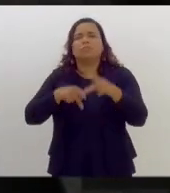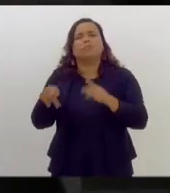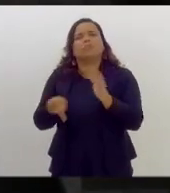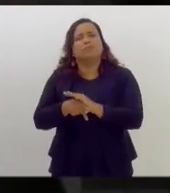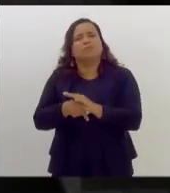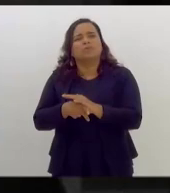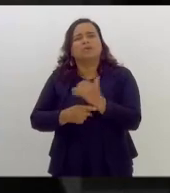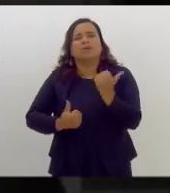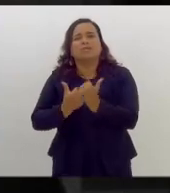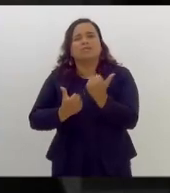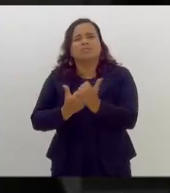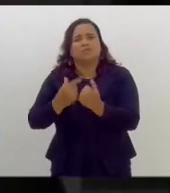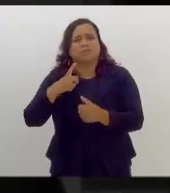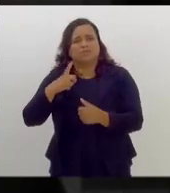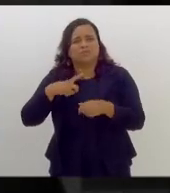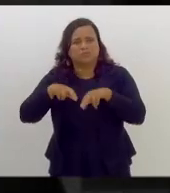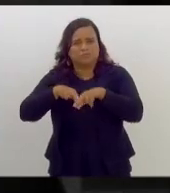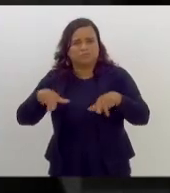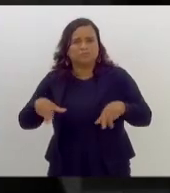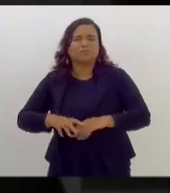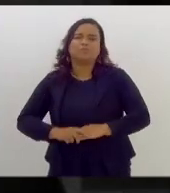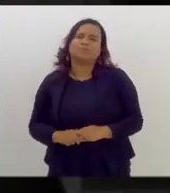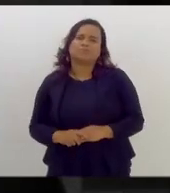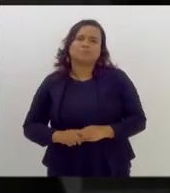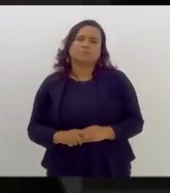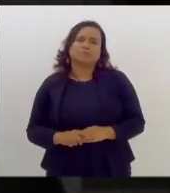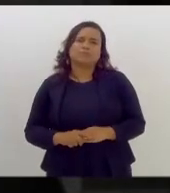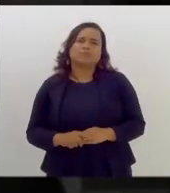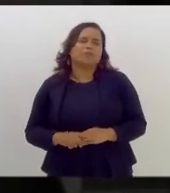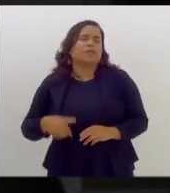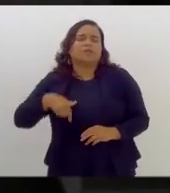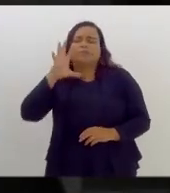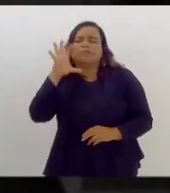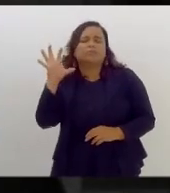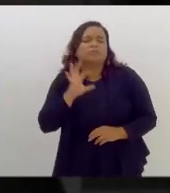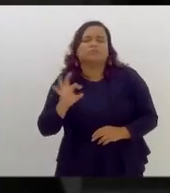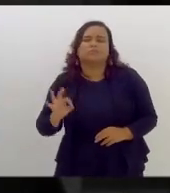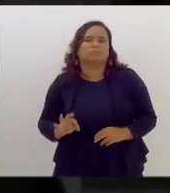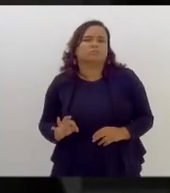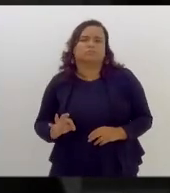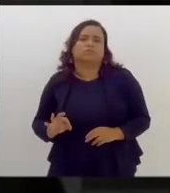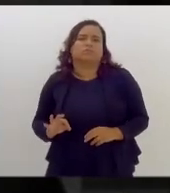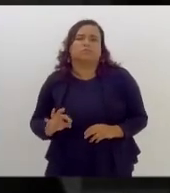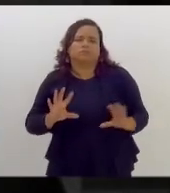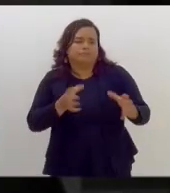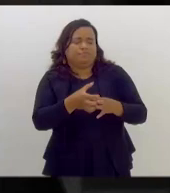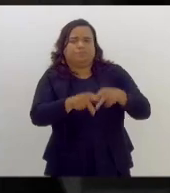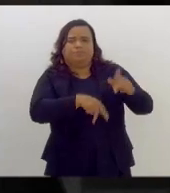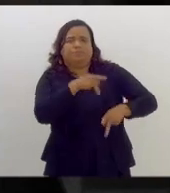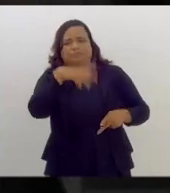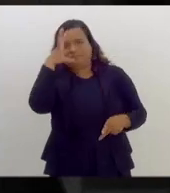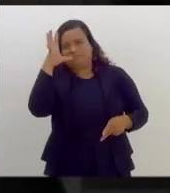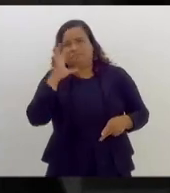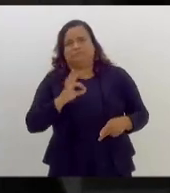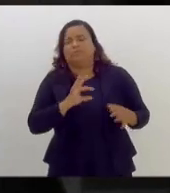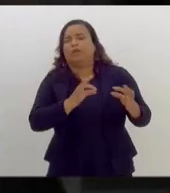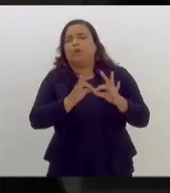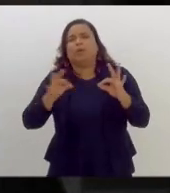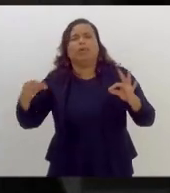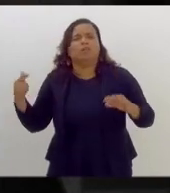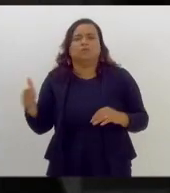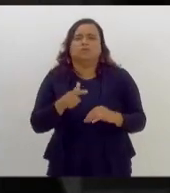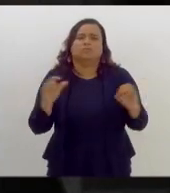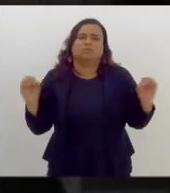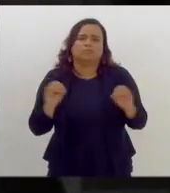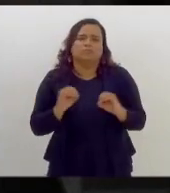apoiam? Para eles vale? Não consigo entender, o povo não conseguirá entender, não guarda coerência nenhuma. E além